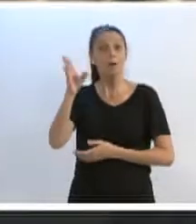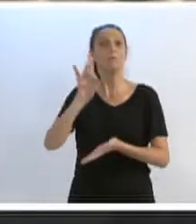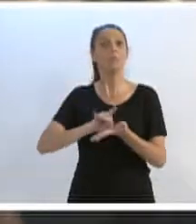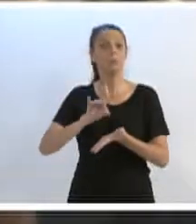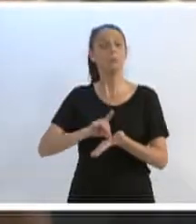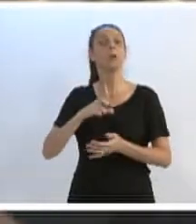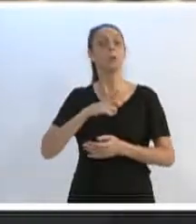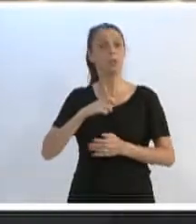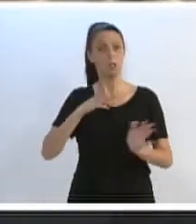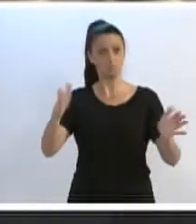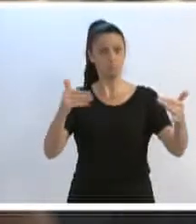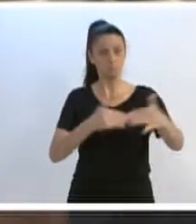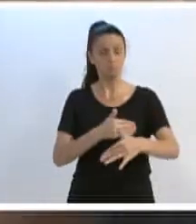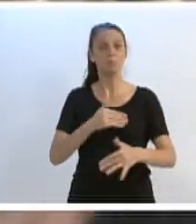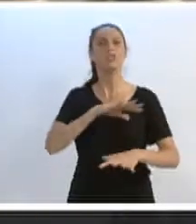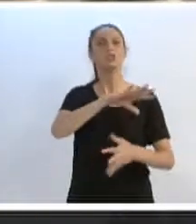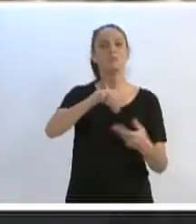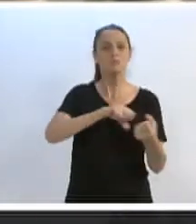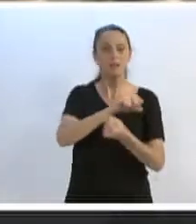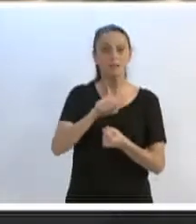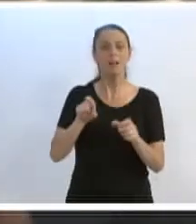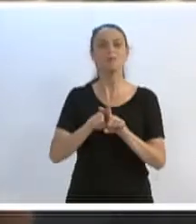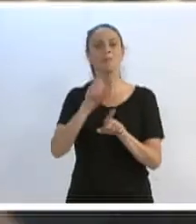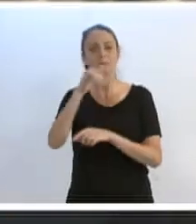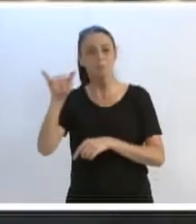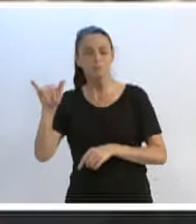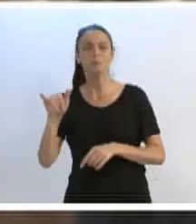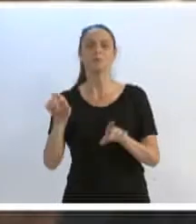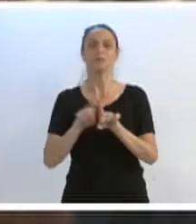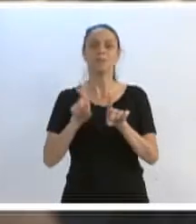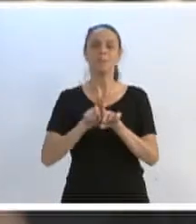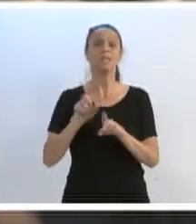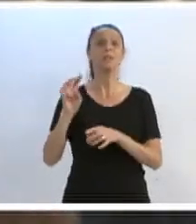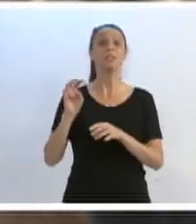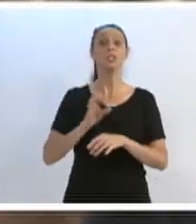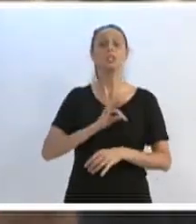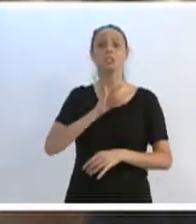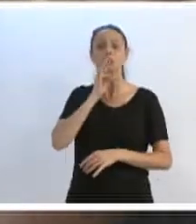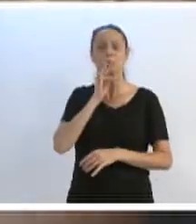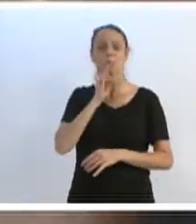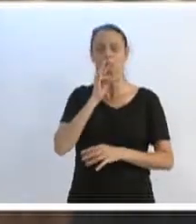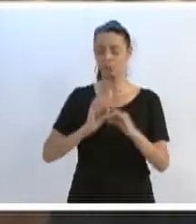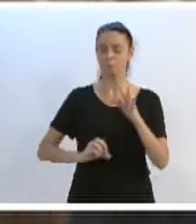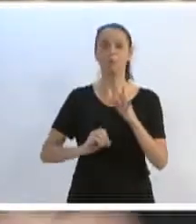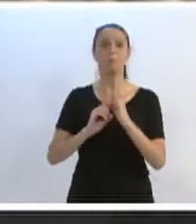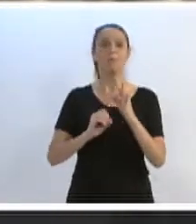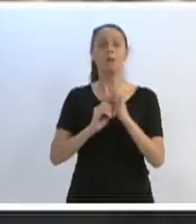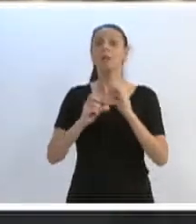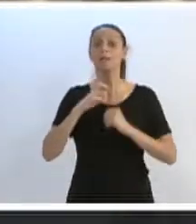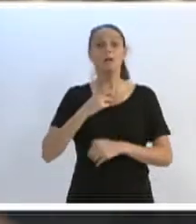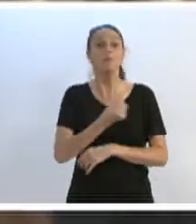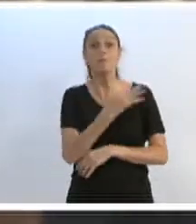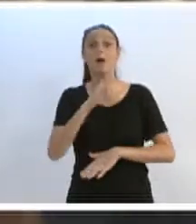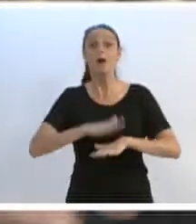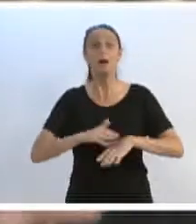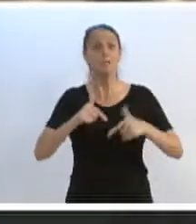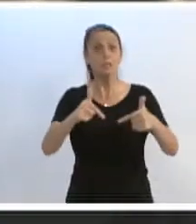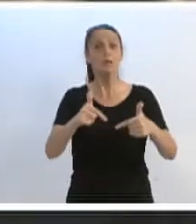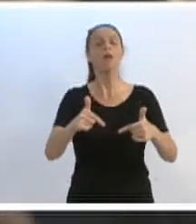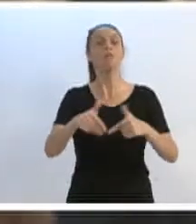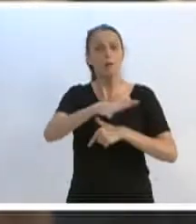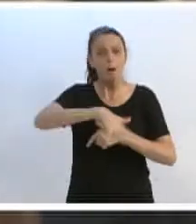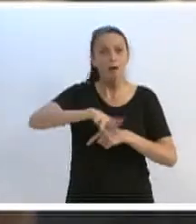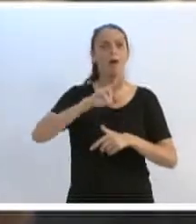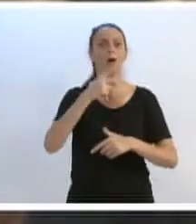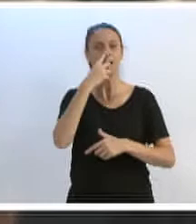Sustentável, o exemplo de Timbó, o exemplo de Indaial, o exemplo de Itajaí, que tem até o Catatreco, tem várias ações voltadas para